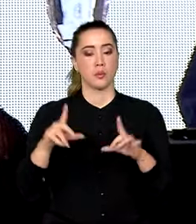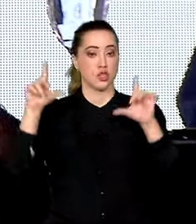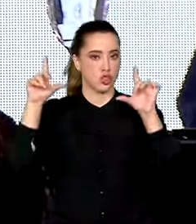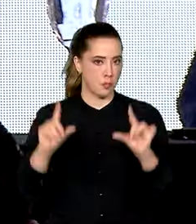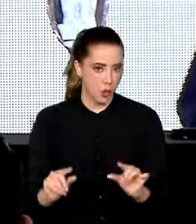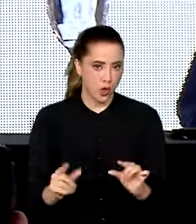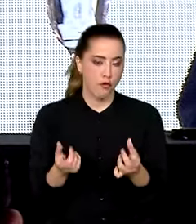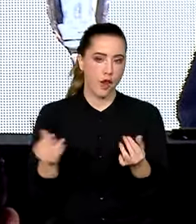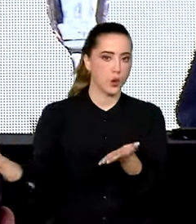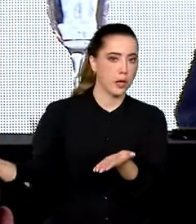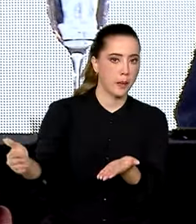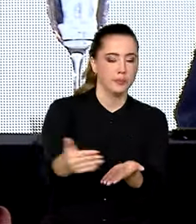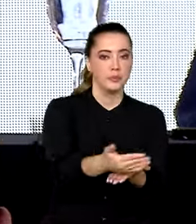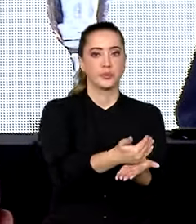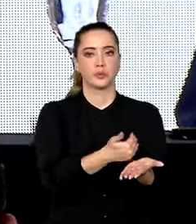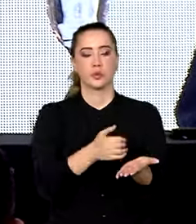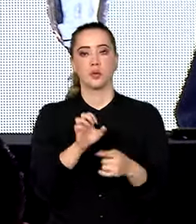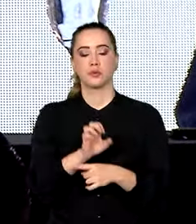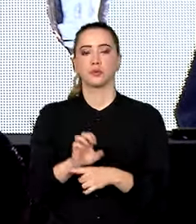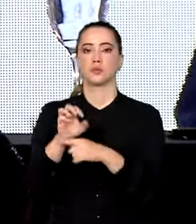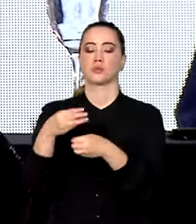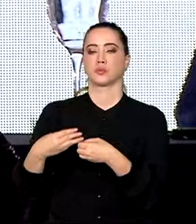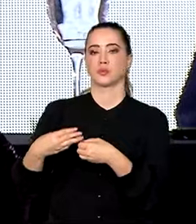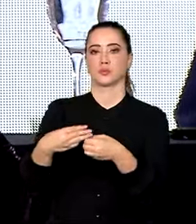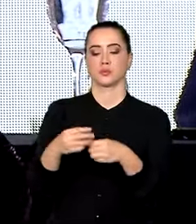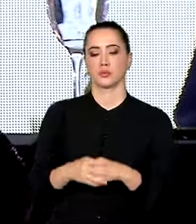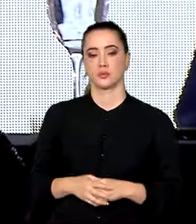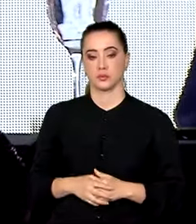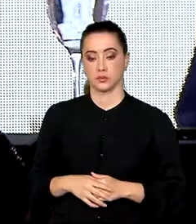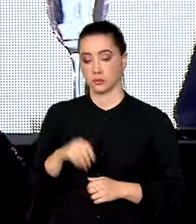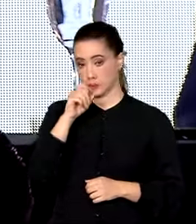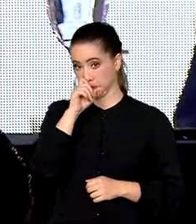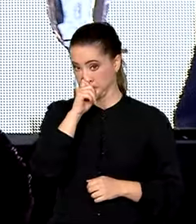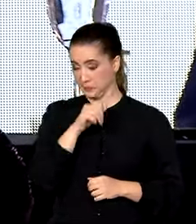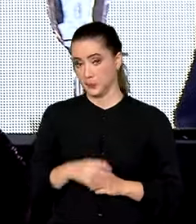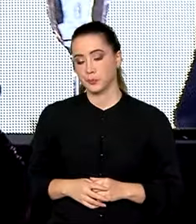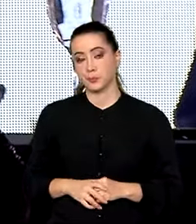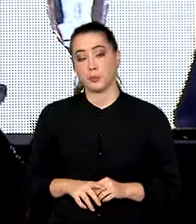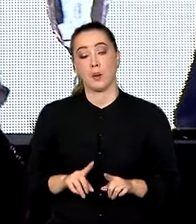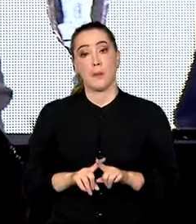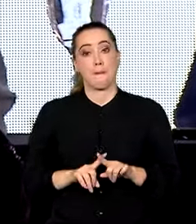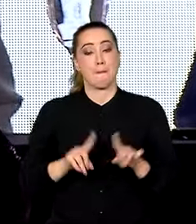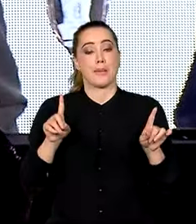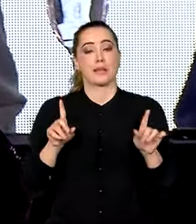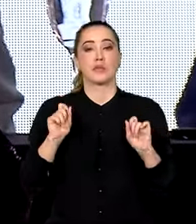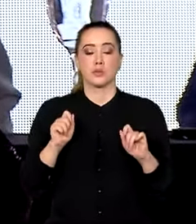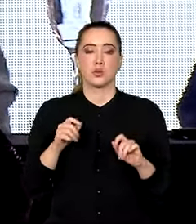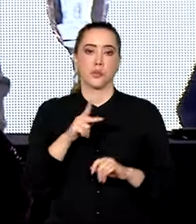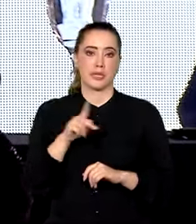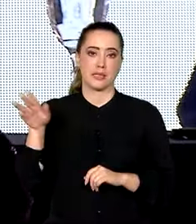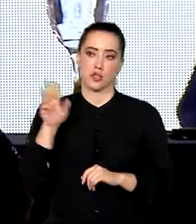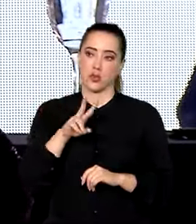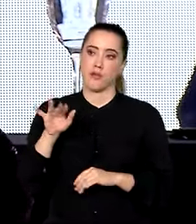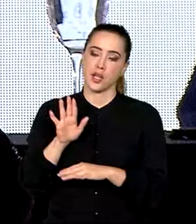de arrecadação dos estados e municípios. Mas tem o compromisso de ajudar